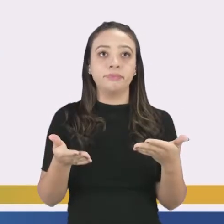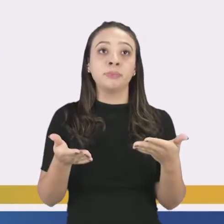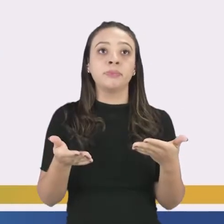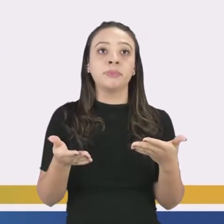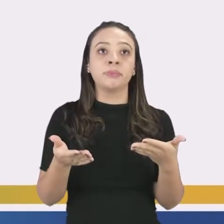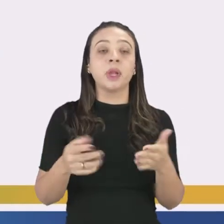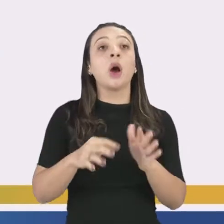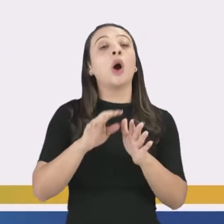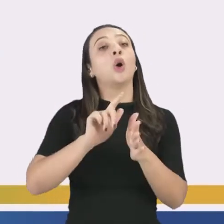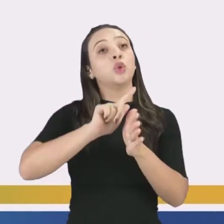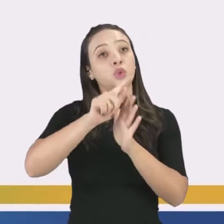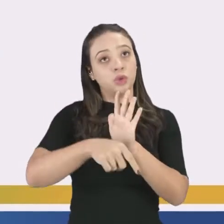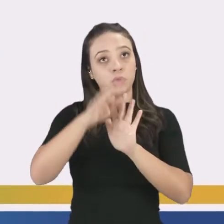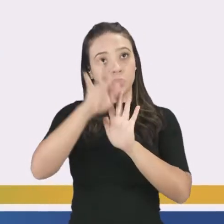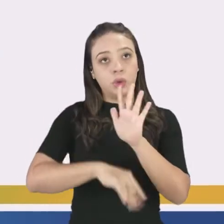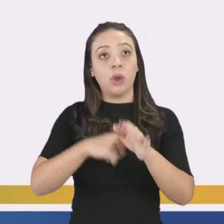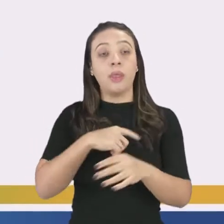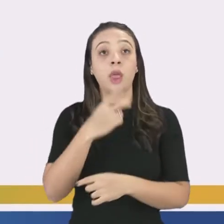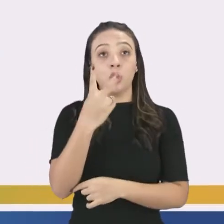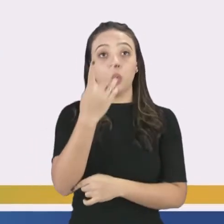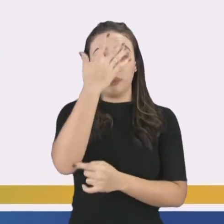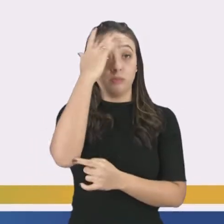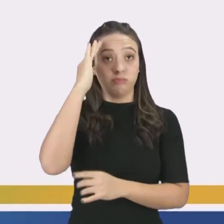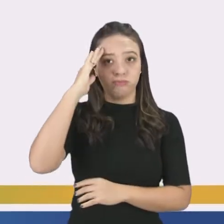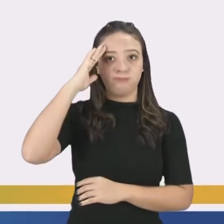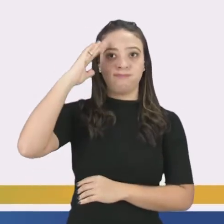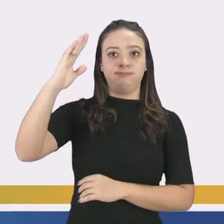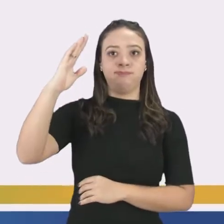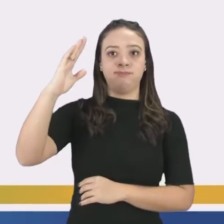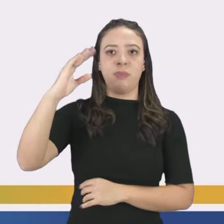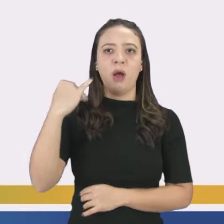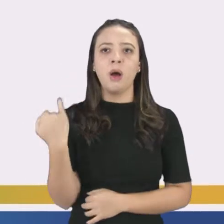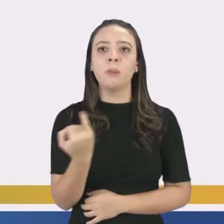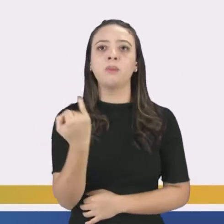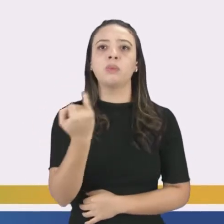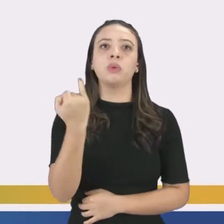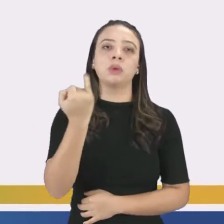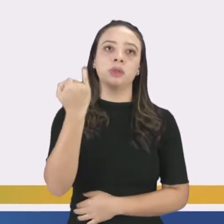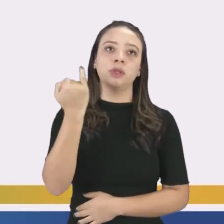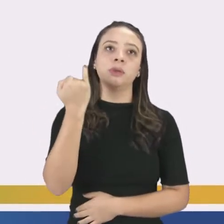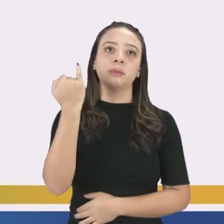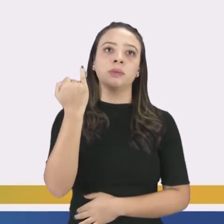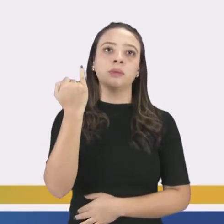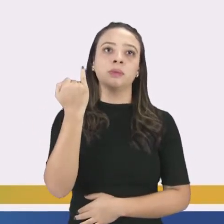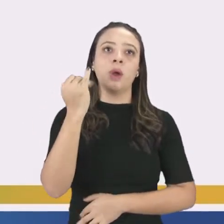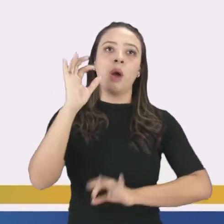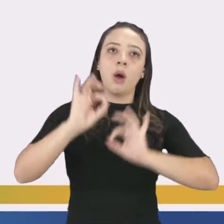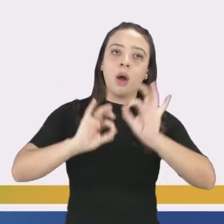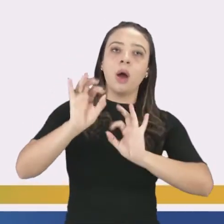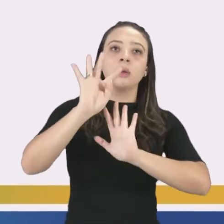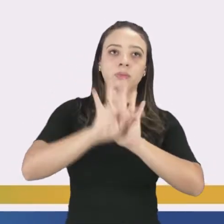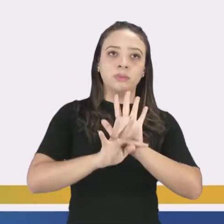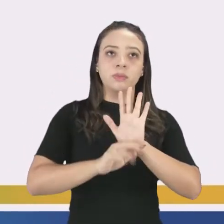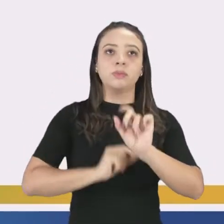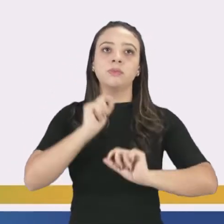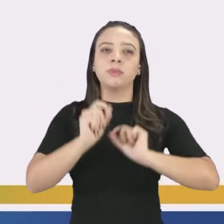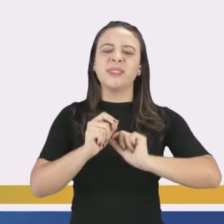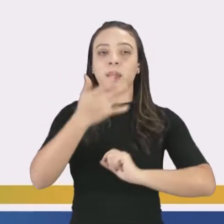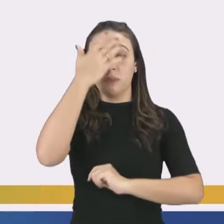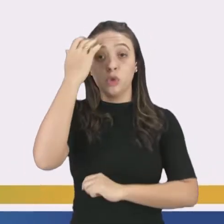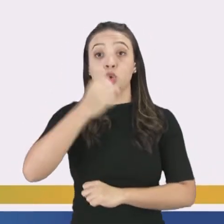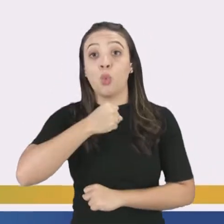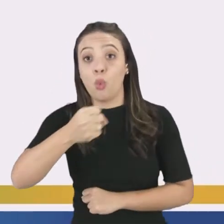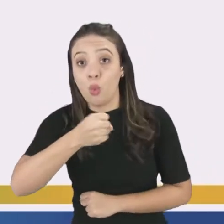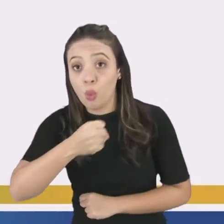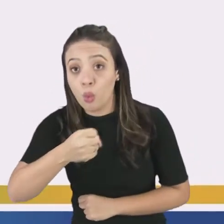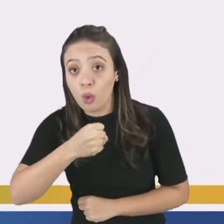Nesse gênero textual, nós temos dois personagens principais importantíssimos para a construção desse texto, que é o entrevistador